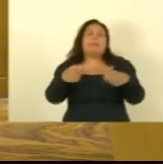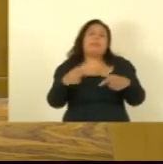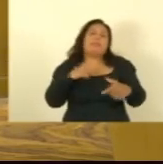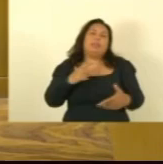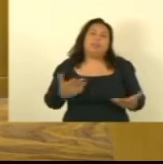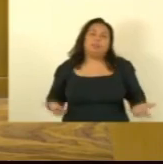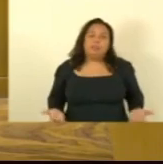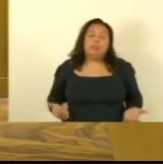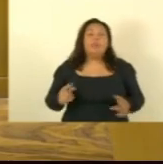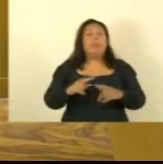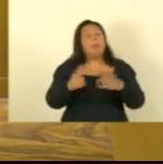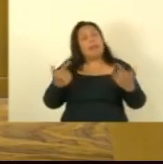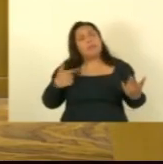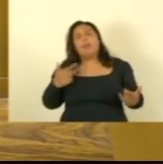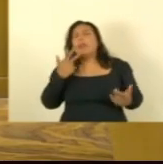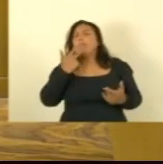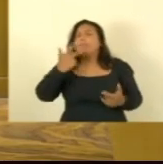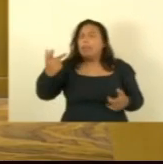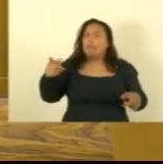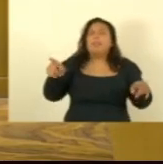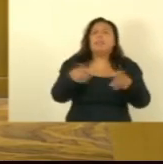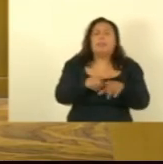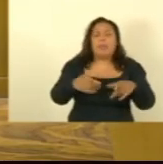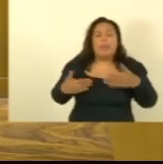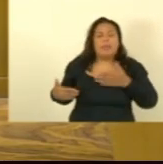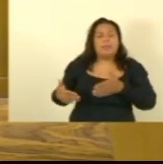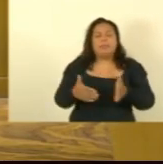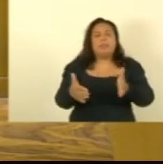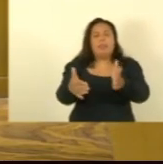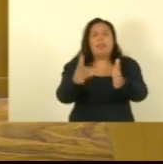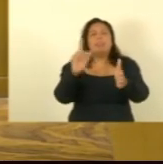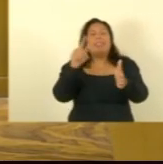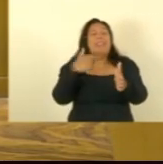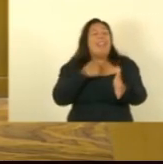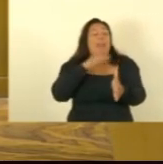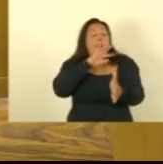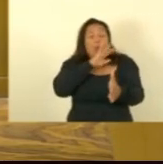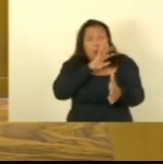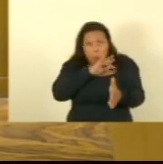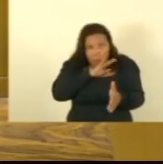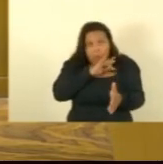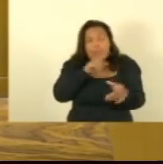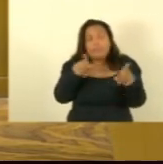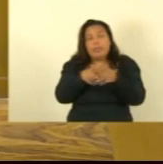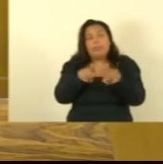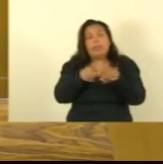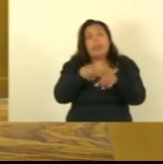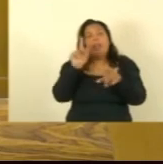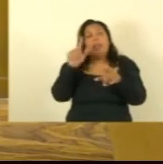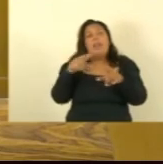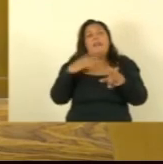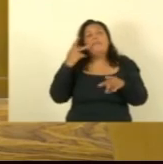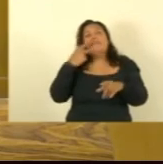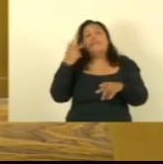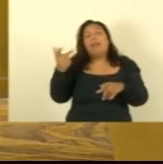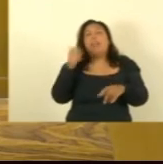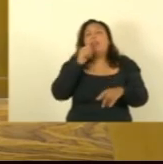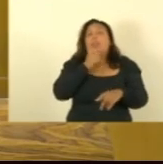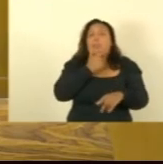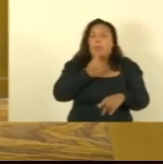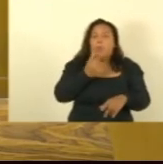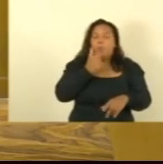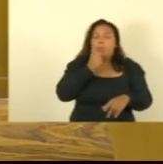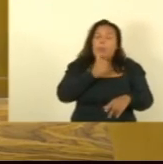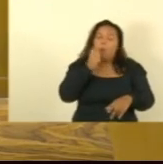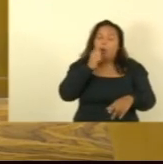Mas eu quero me reportar também à estrada, que é a terrível, e também a fala daquela senhora.